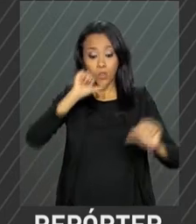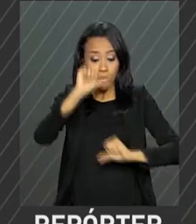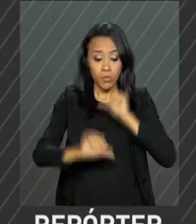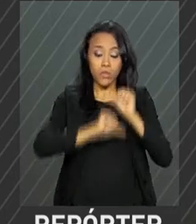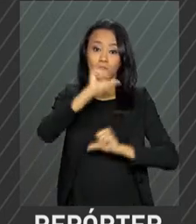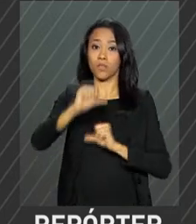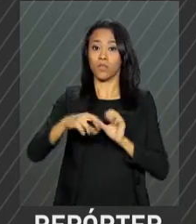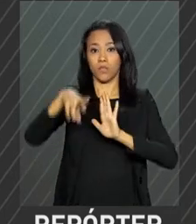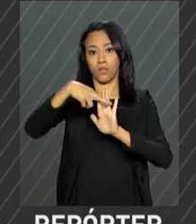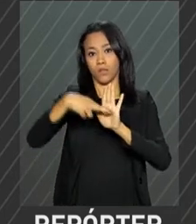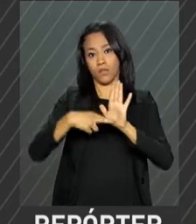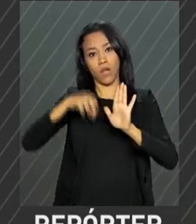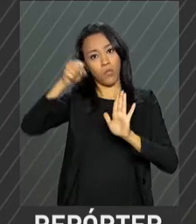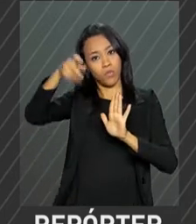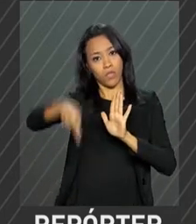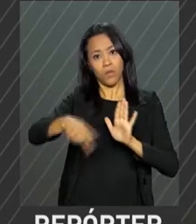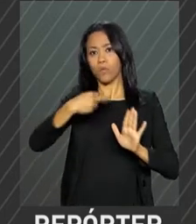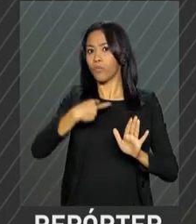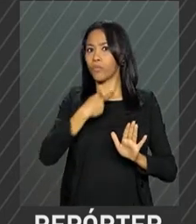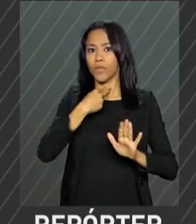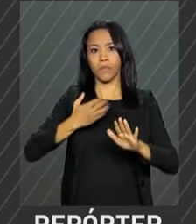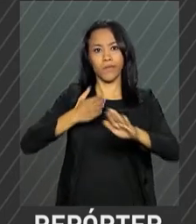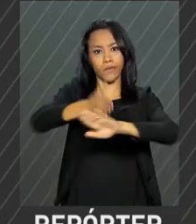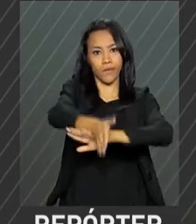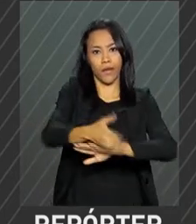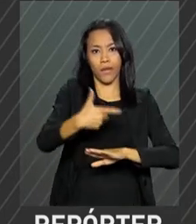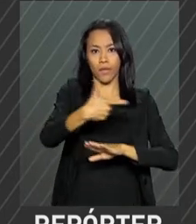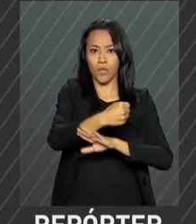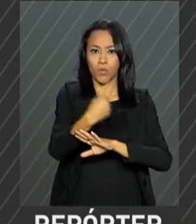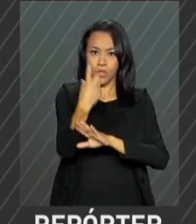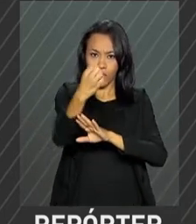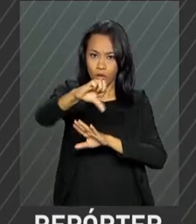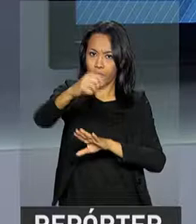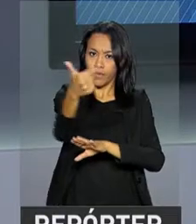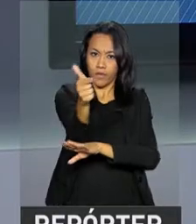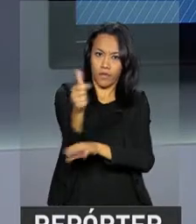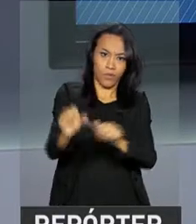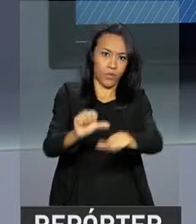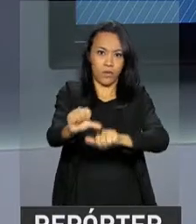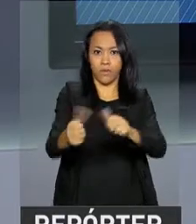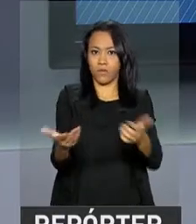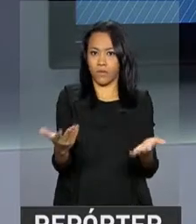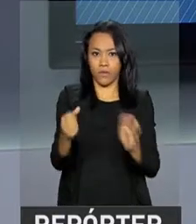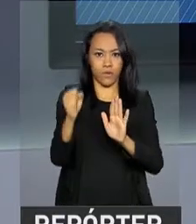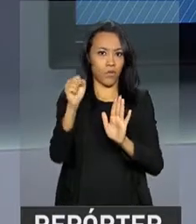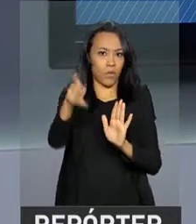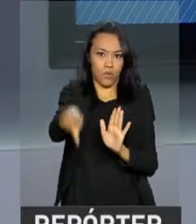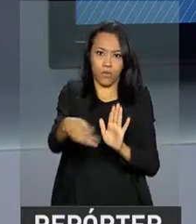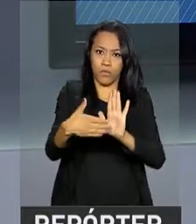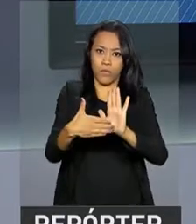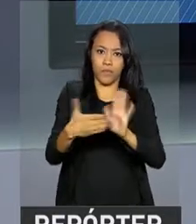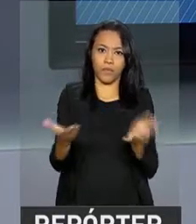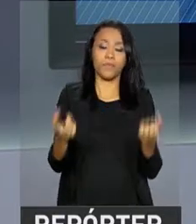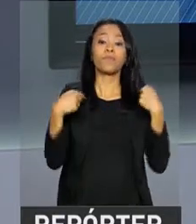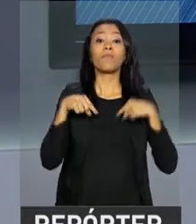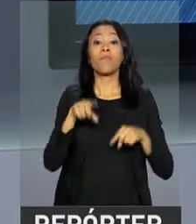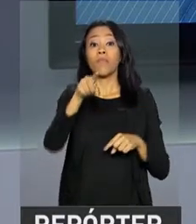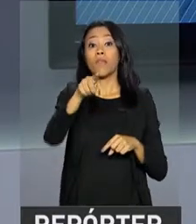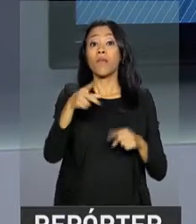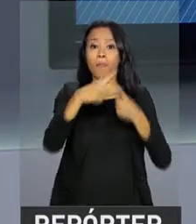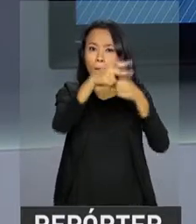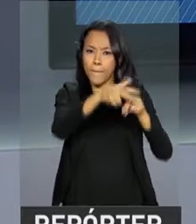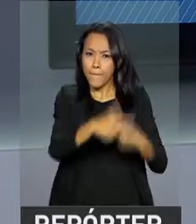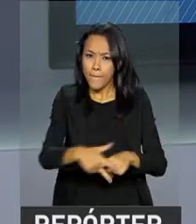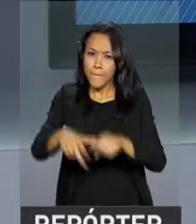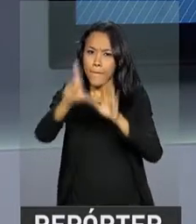da previdência não podemos entrar dia 19 sem a reforma da previdência modernizar a legislação para facilitar o